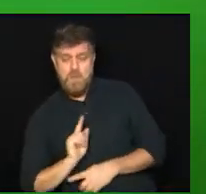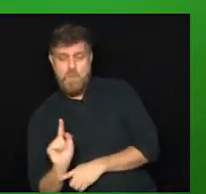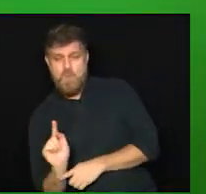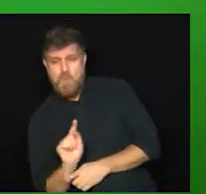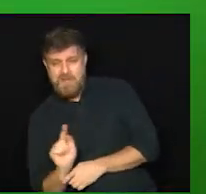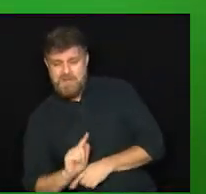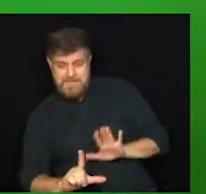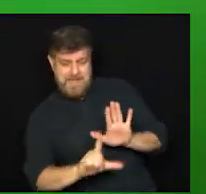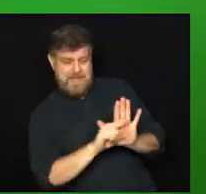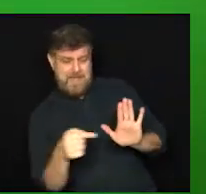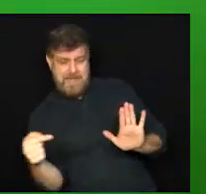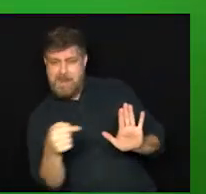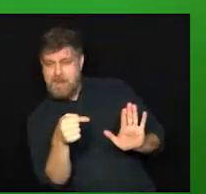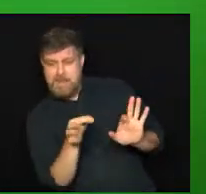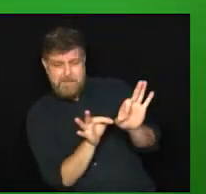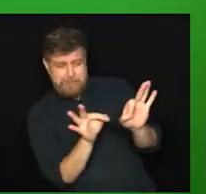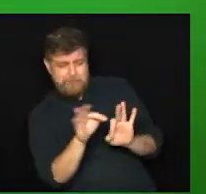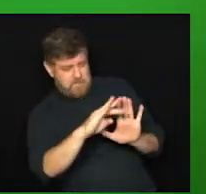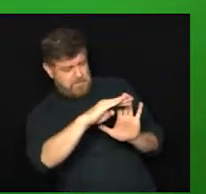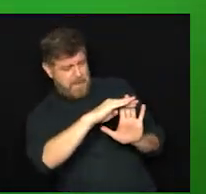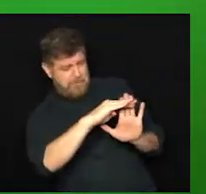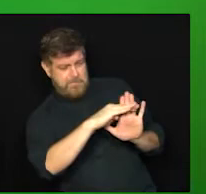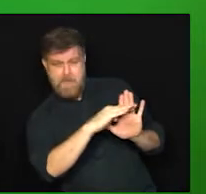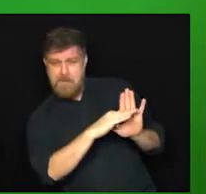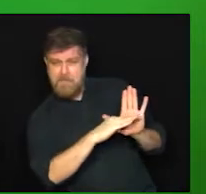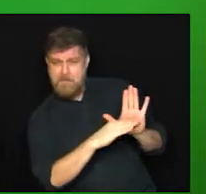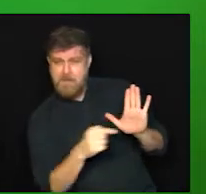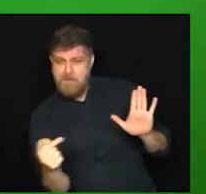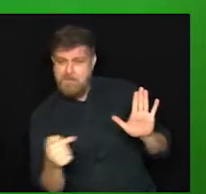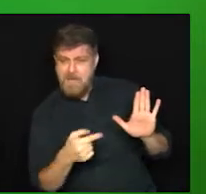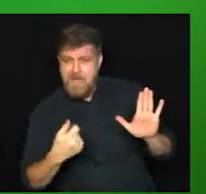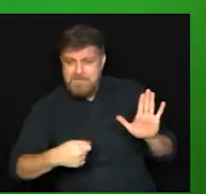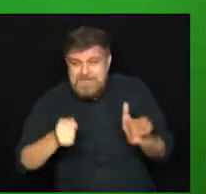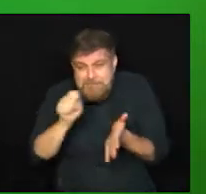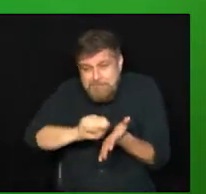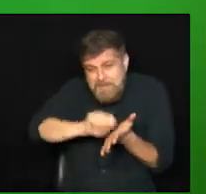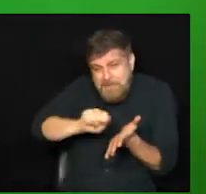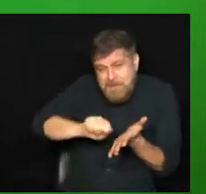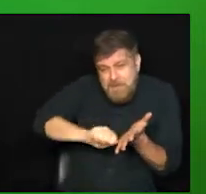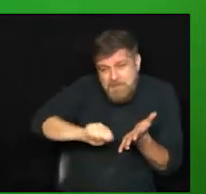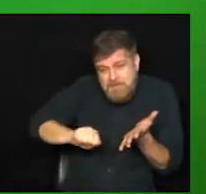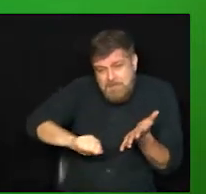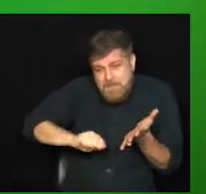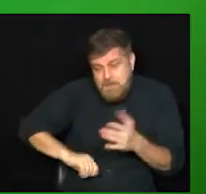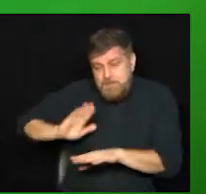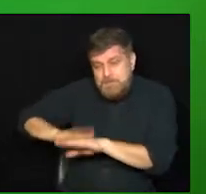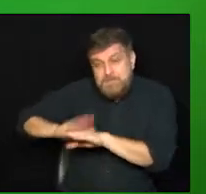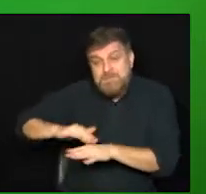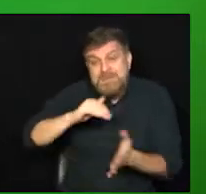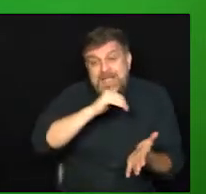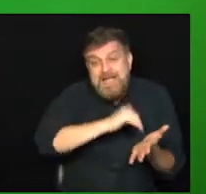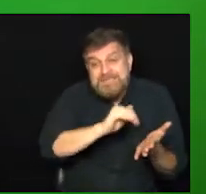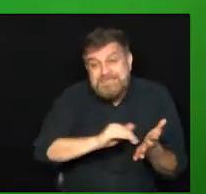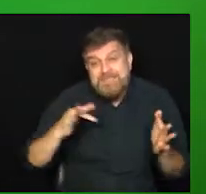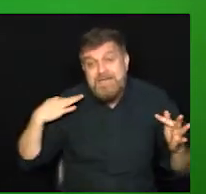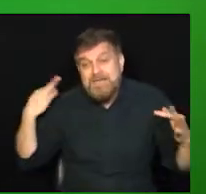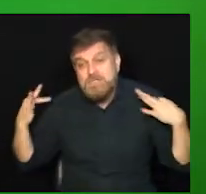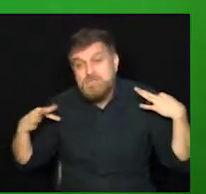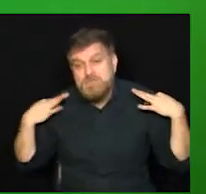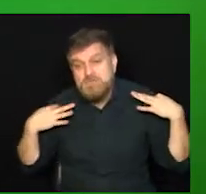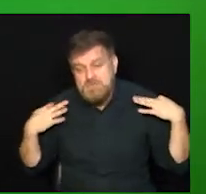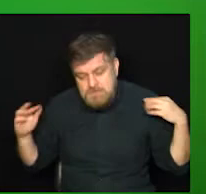uma lei, um projeto que a gente tem escrito isso junto com a Secretaria de Turismo já